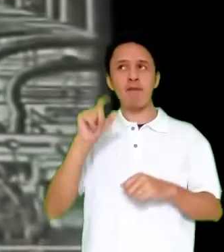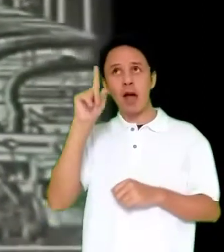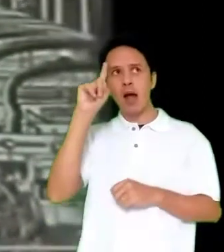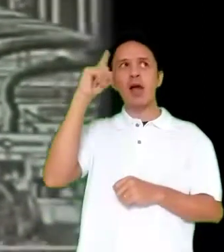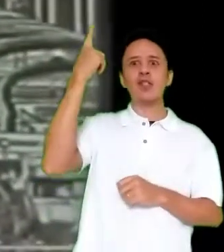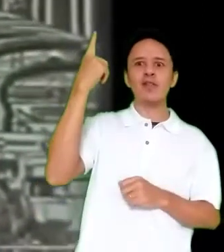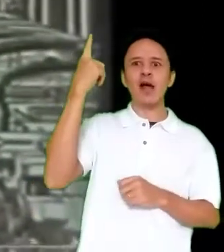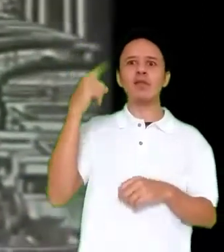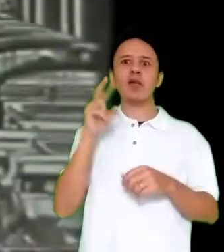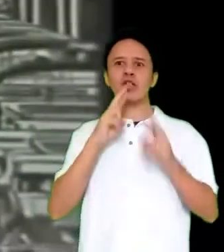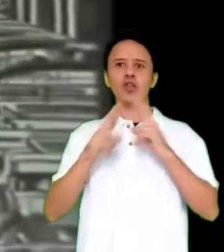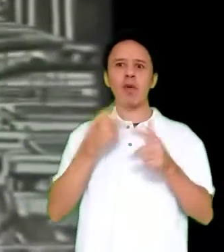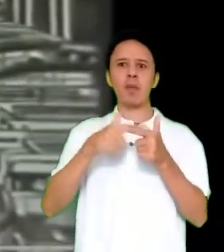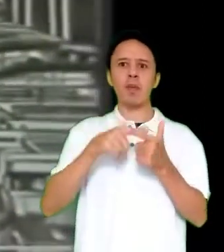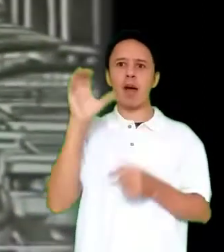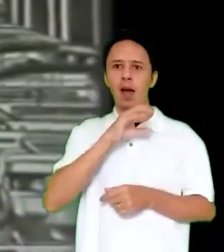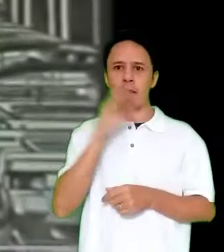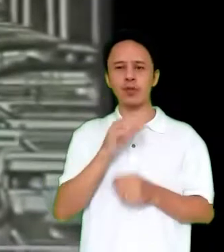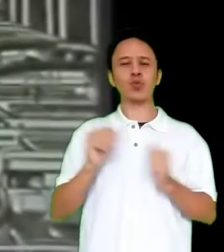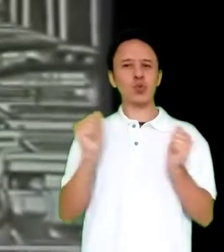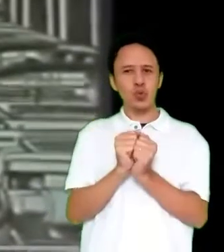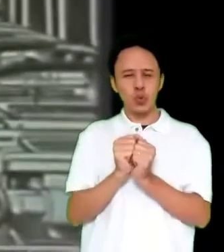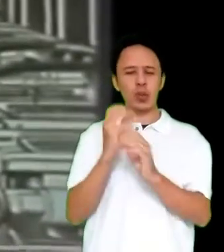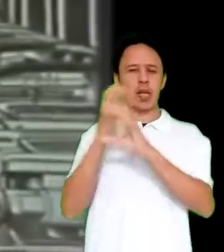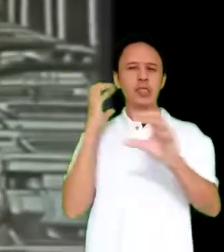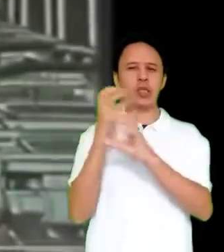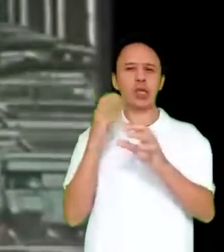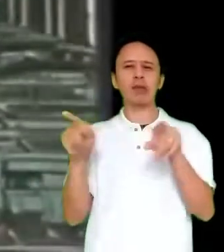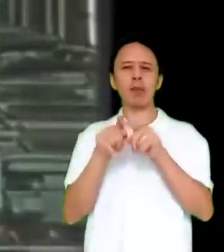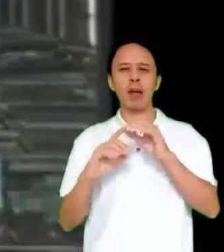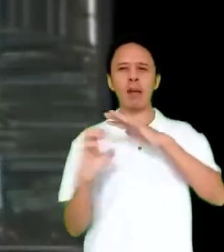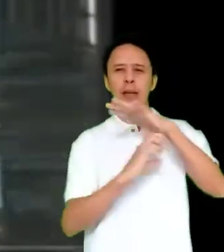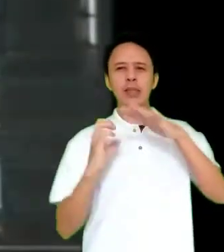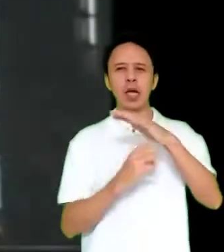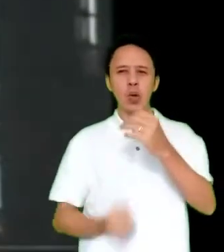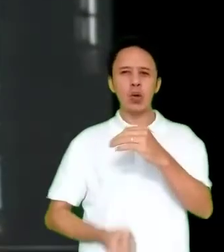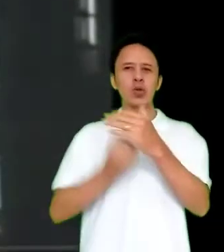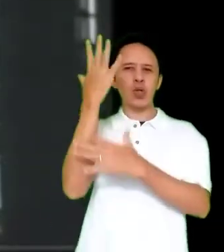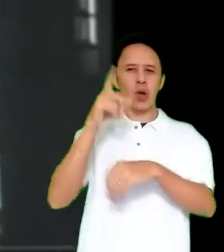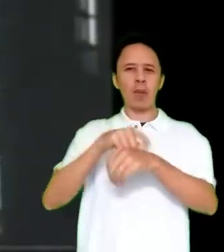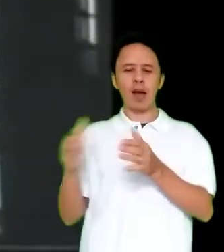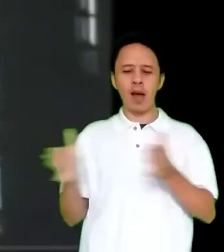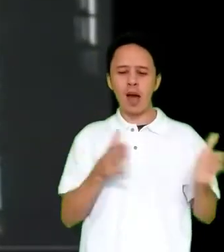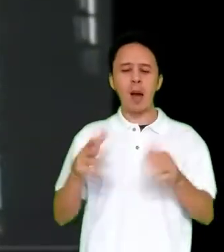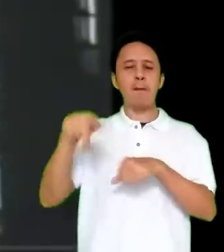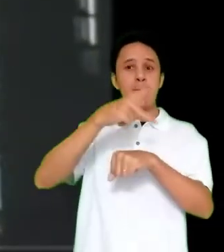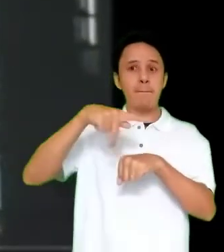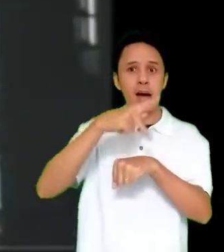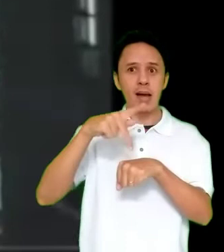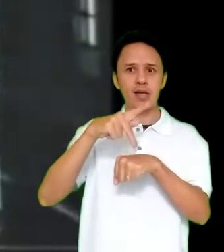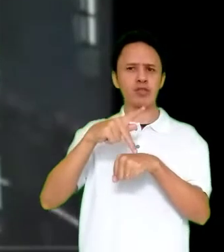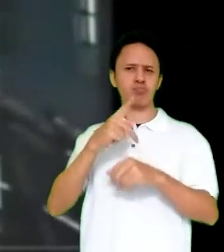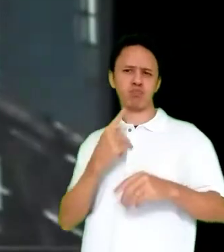que exigia criatividade e desembaraço. Juntos, empresários e engenheiros criaram uma era na qual a Grã-Bretanha ocupou